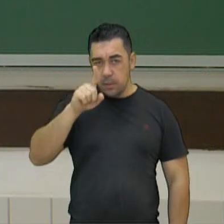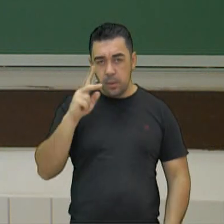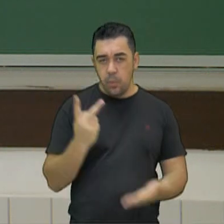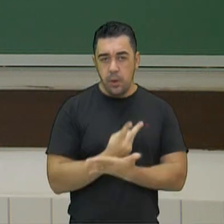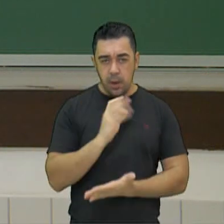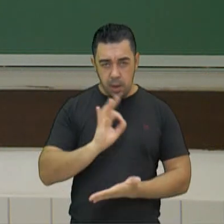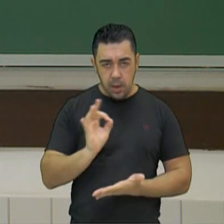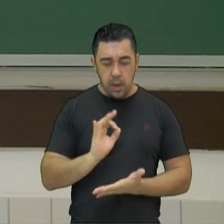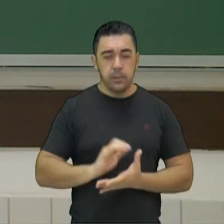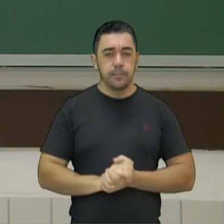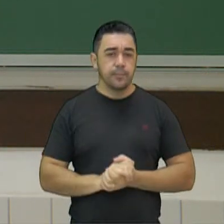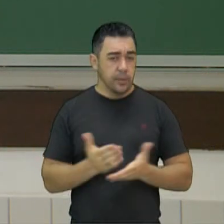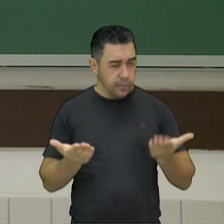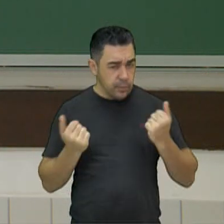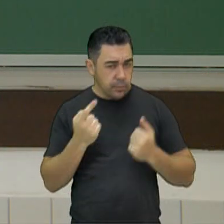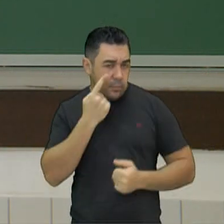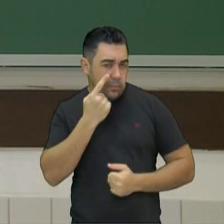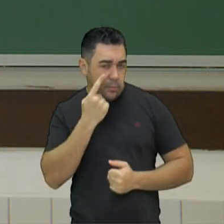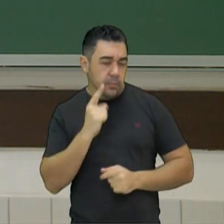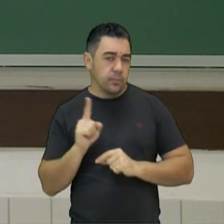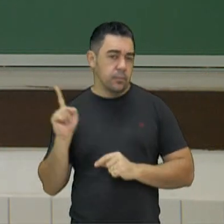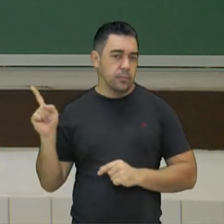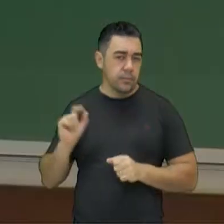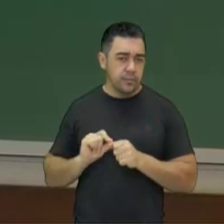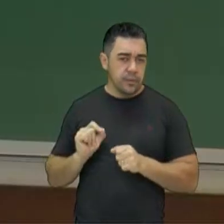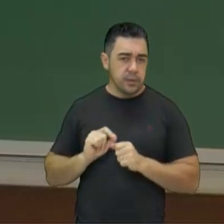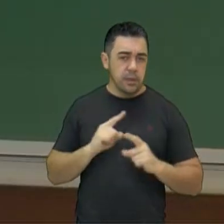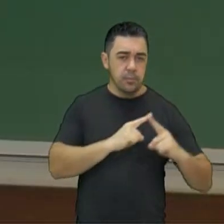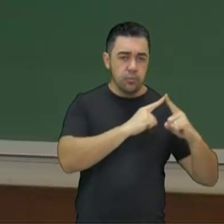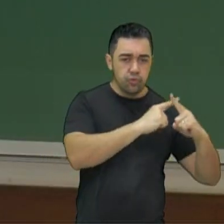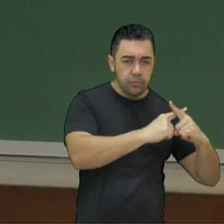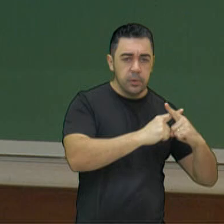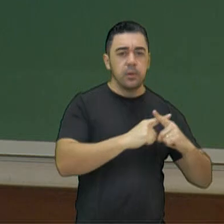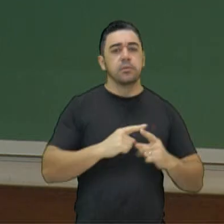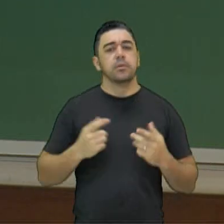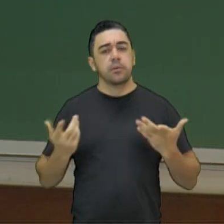exercício. Então, vamos lá, vamos fazer a